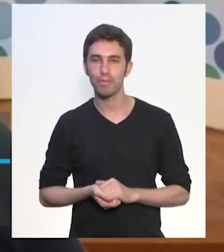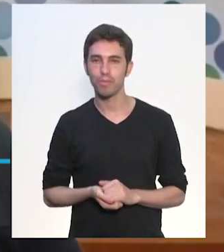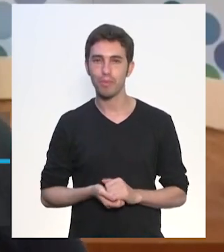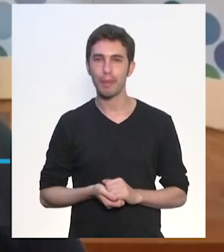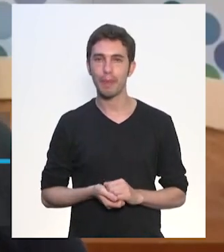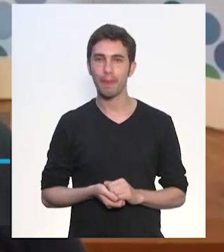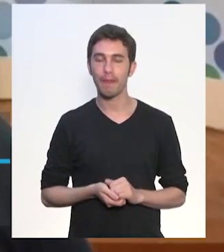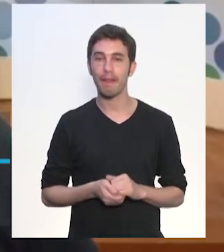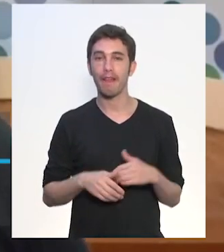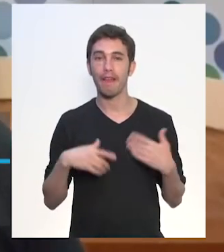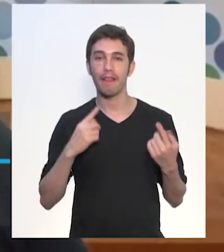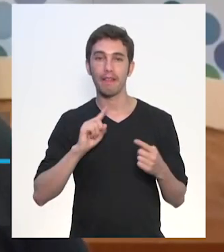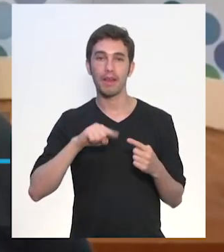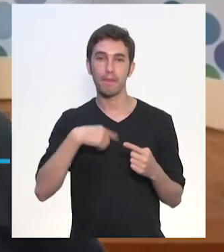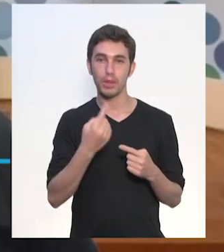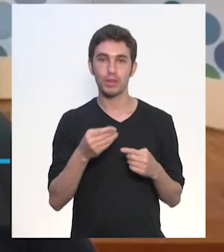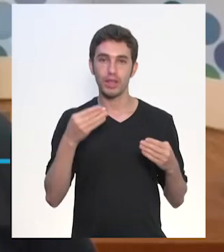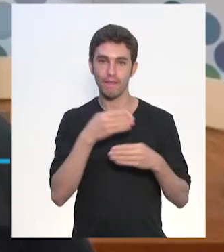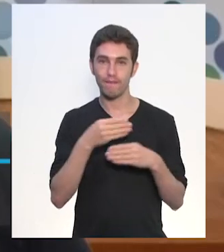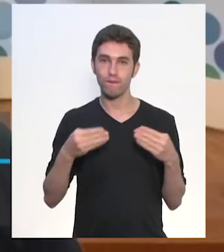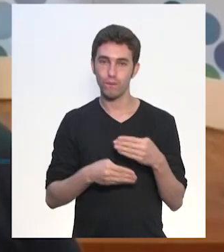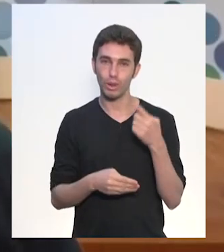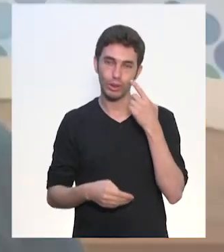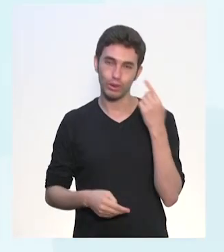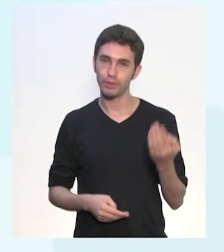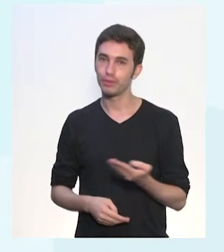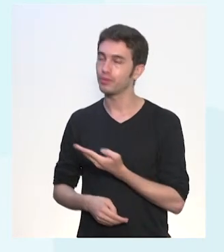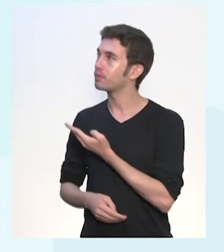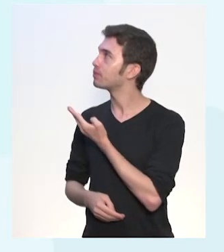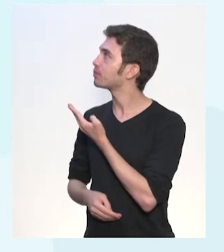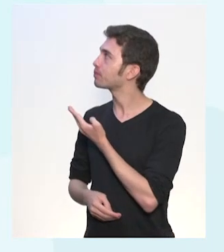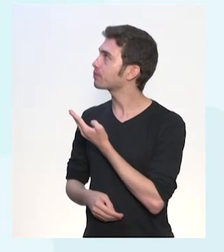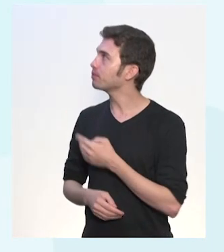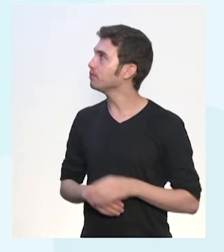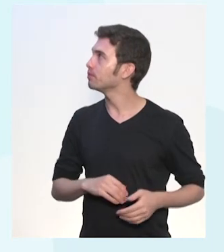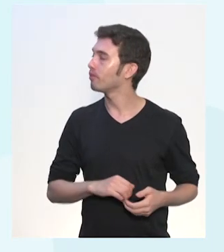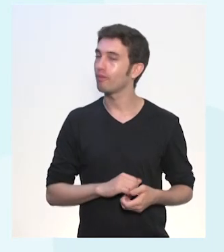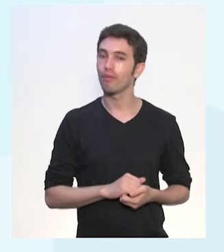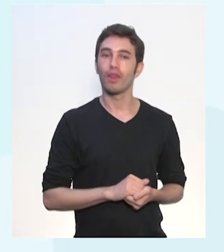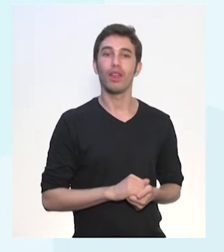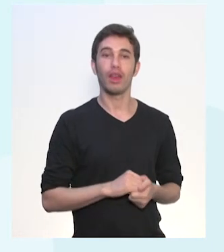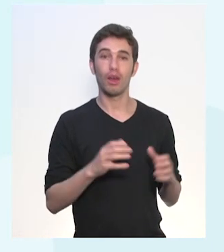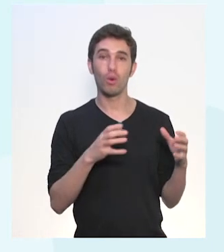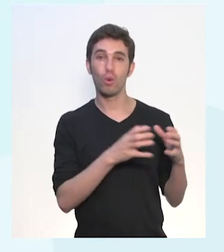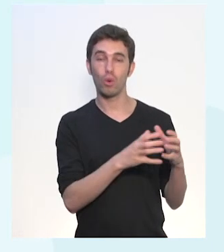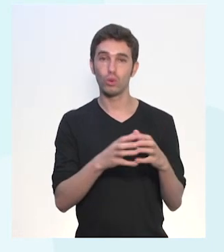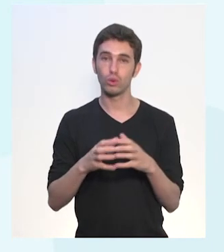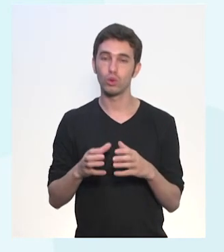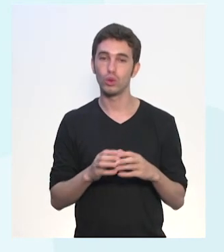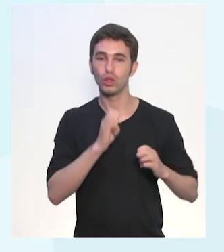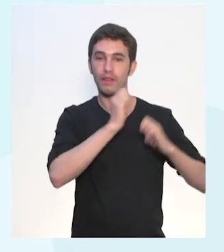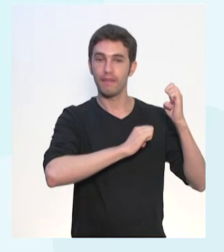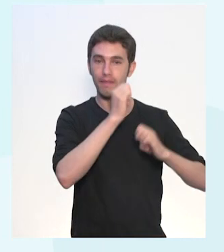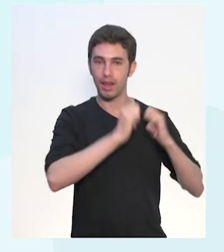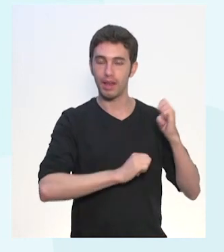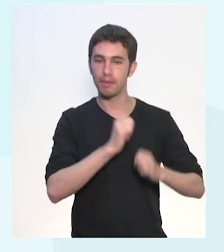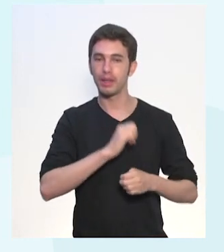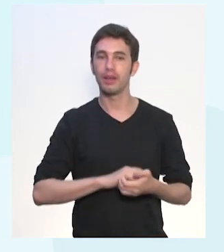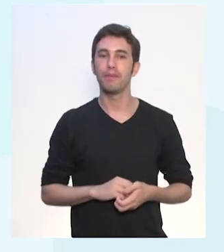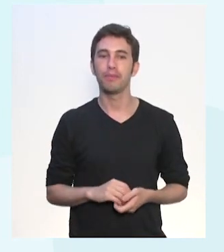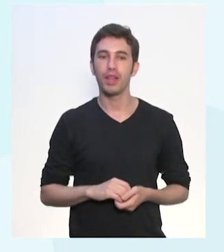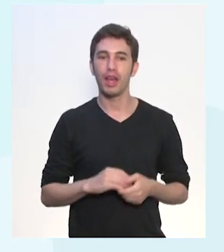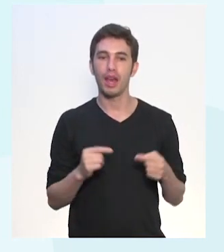Industrial. Na próxima imagem, nós temos aí uma outra, né, um conjunto de fábricas. Essa é a antiga BASF, na Alemanha,